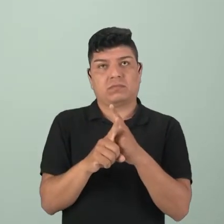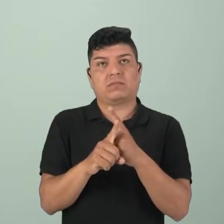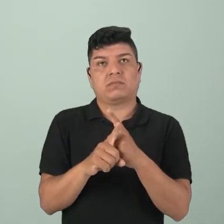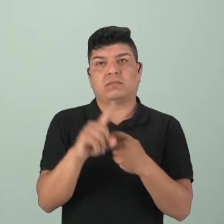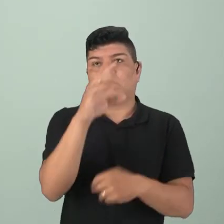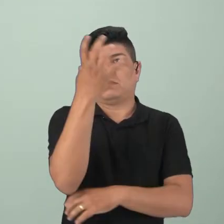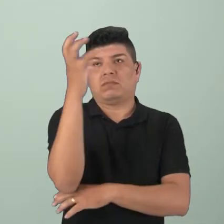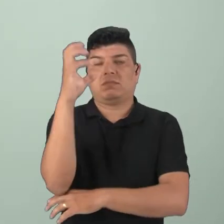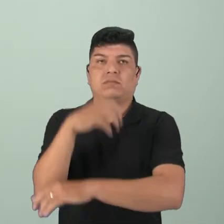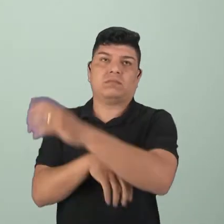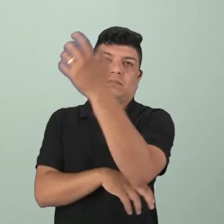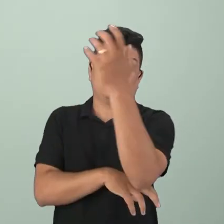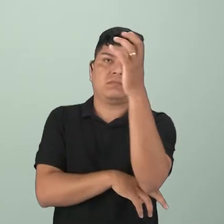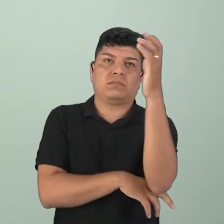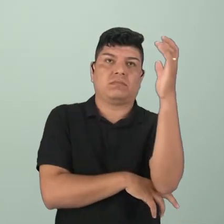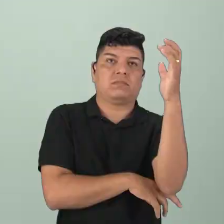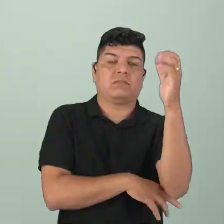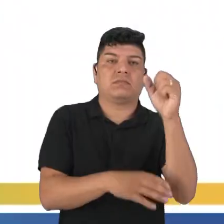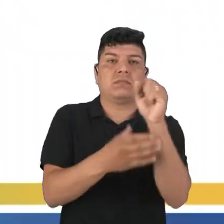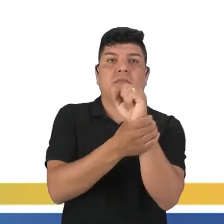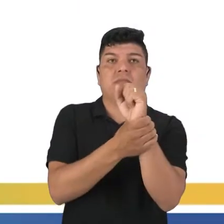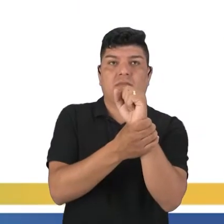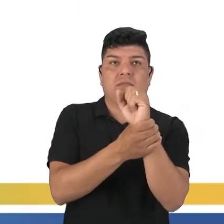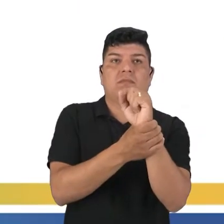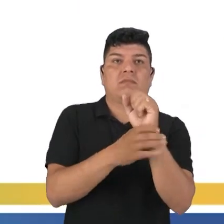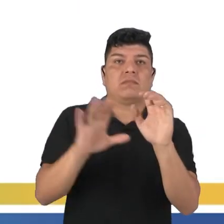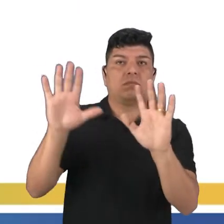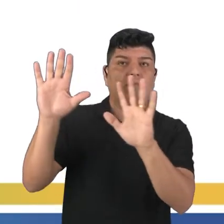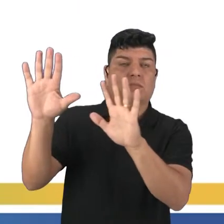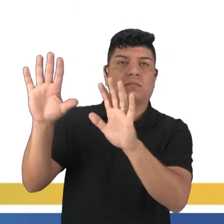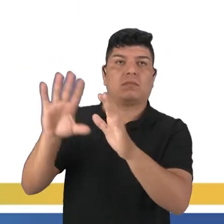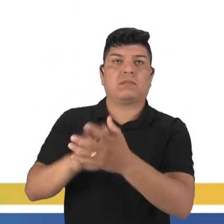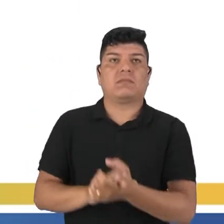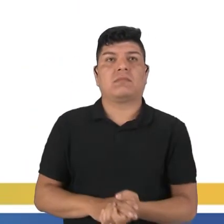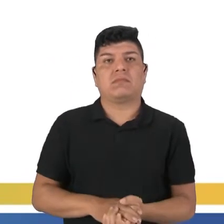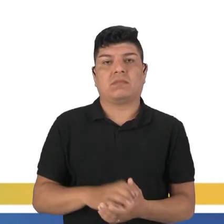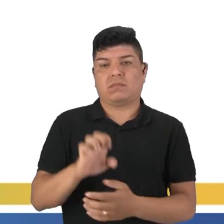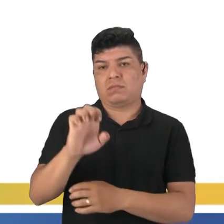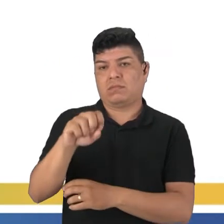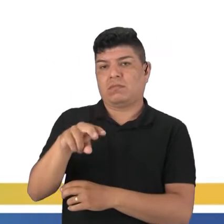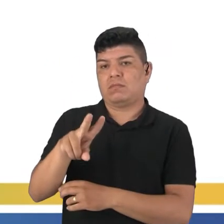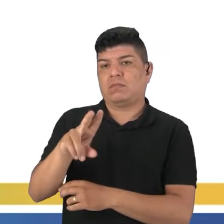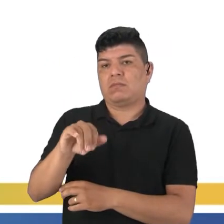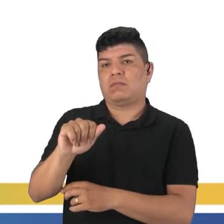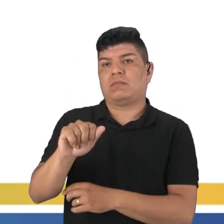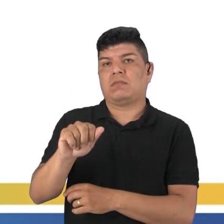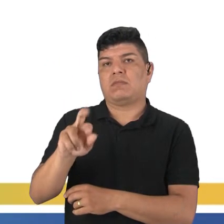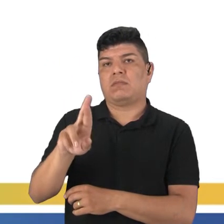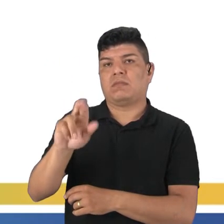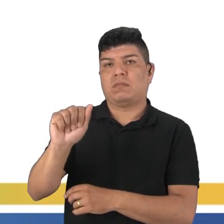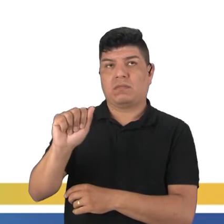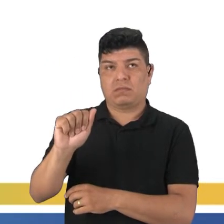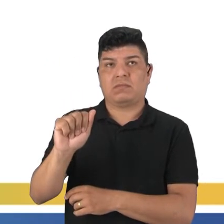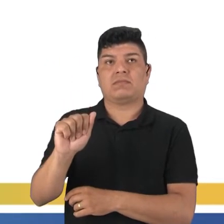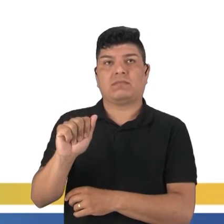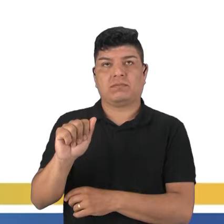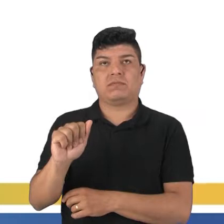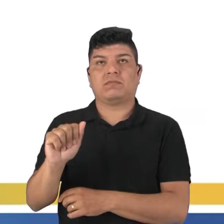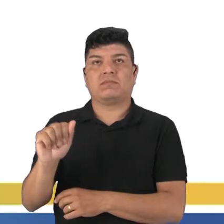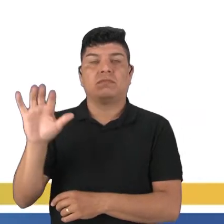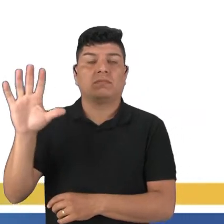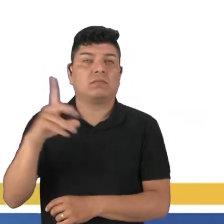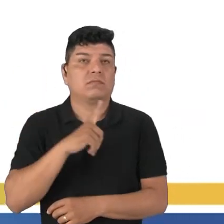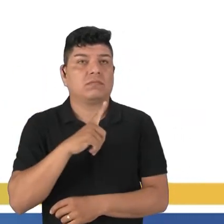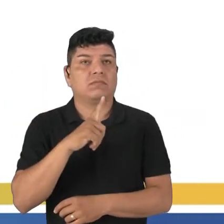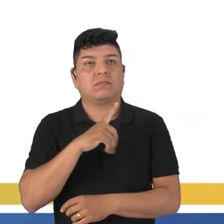aí na nossa floresta amazônica, ali na proteção do Envira, né, Envira isolados ali naquela região. E aí, então,